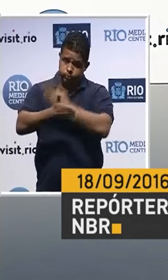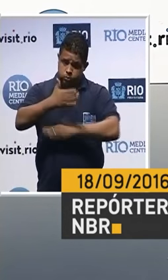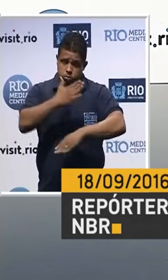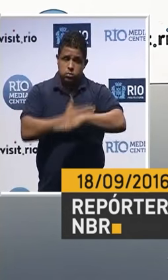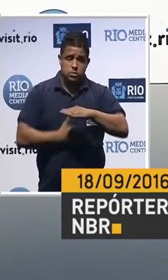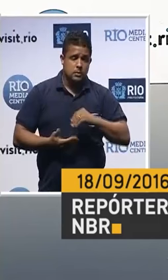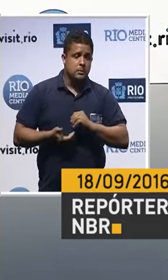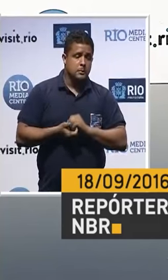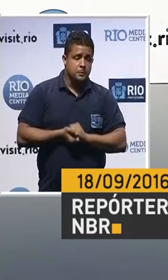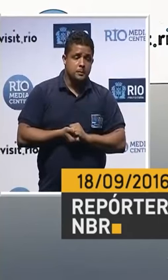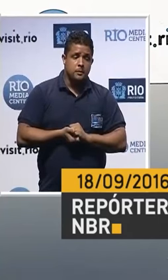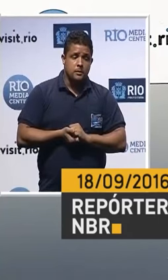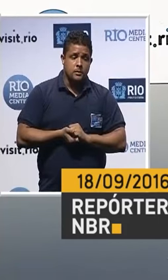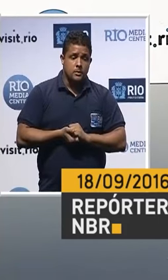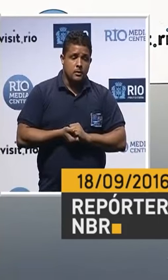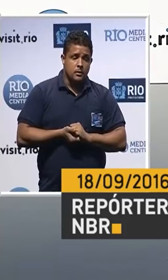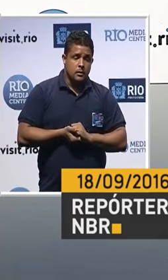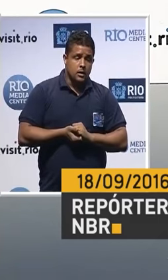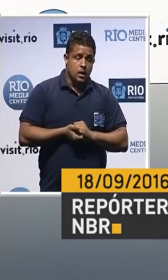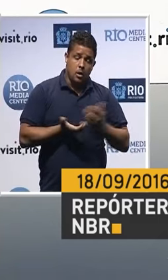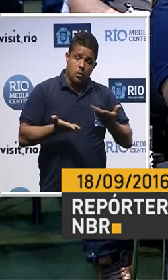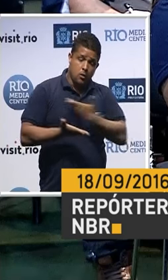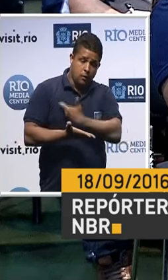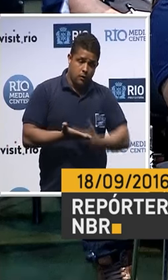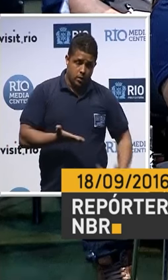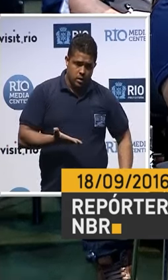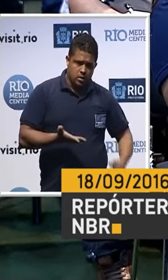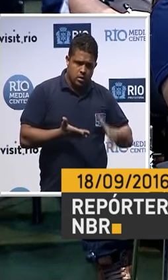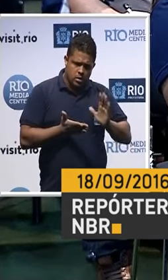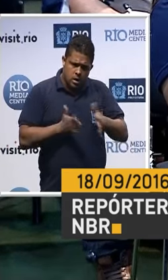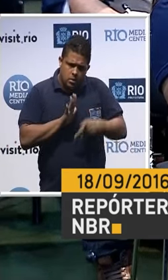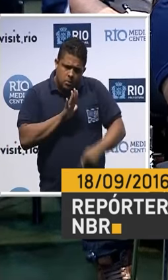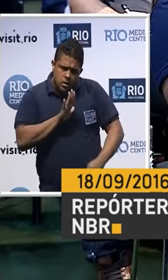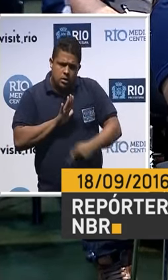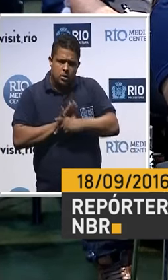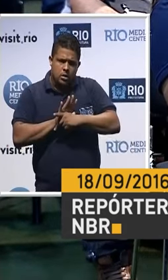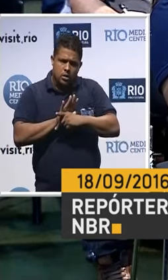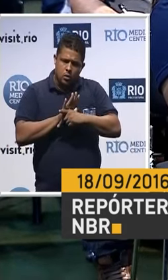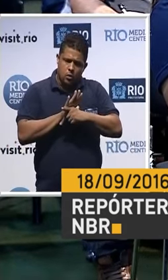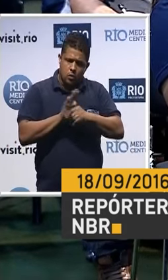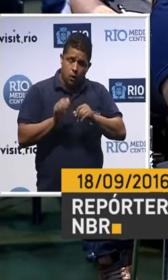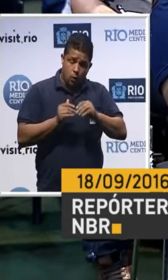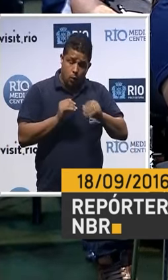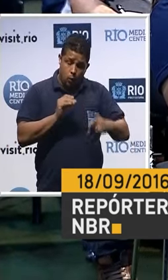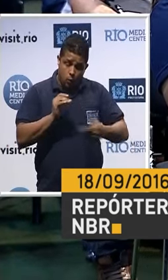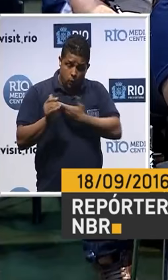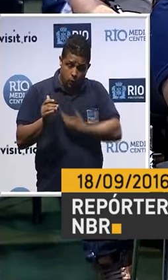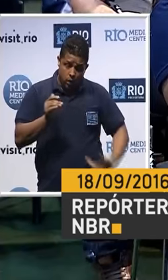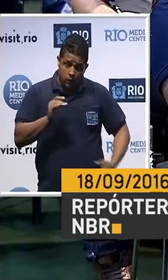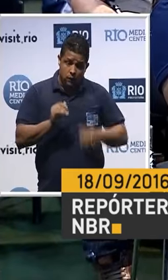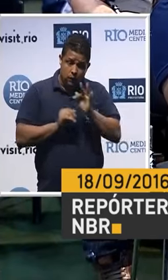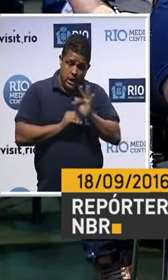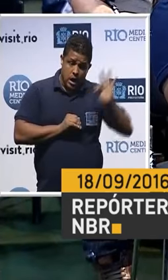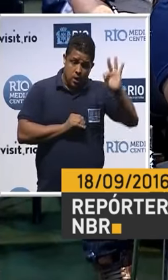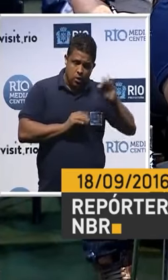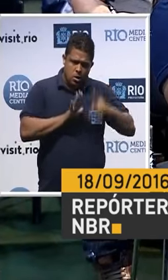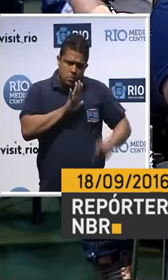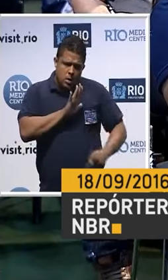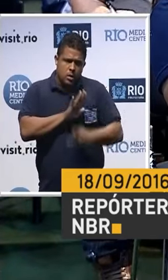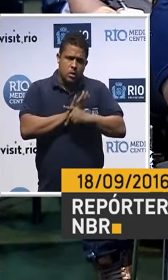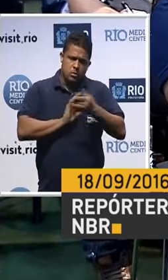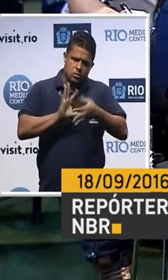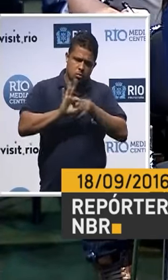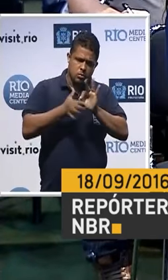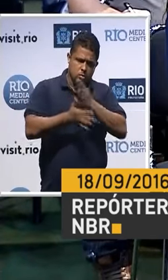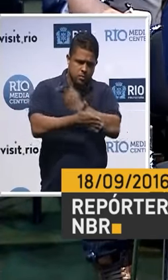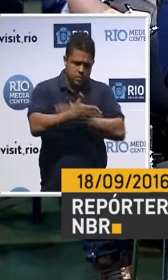esporte paralímpico. Atualmente, o governo federal já é o maior parceiro do esporte paralímpico brasileiro,